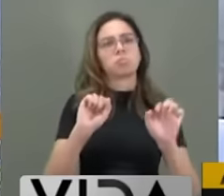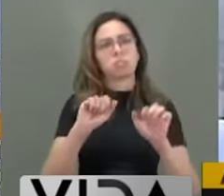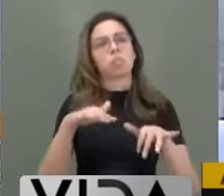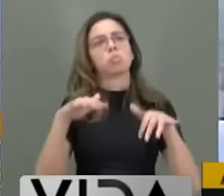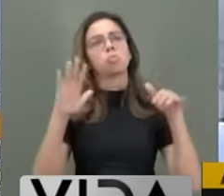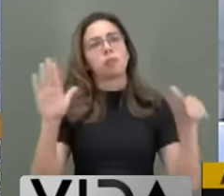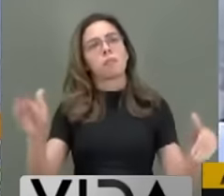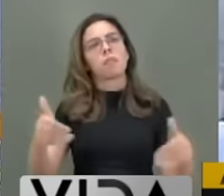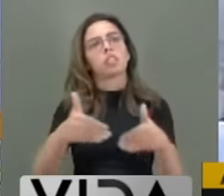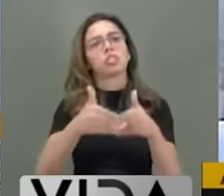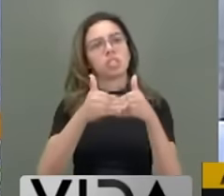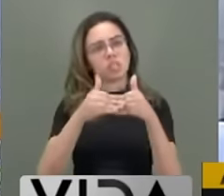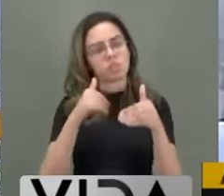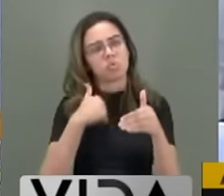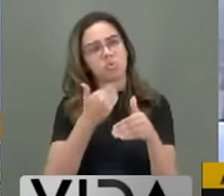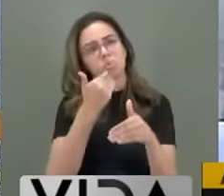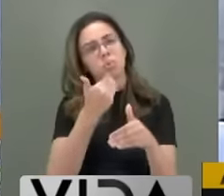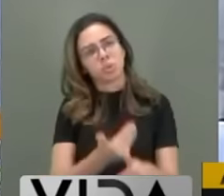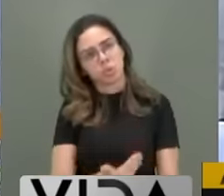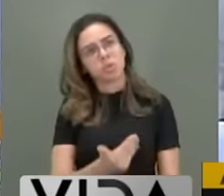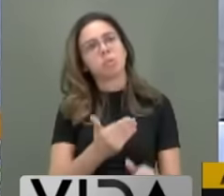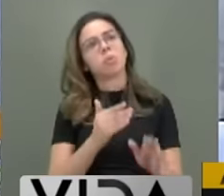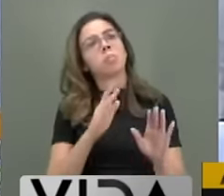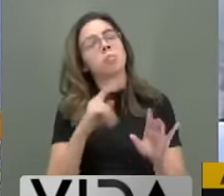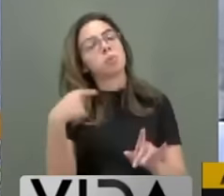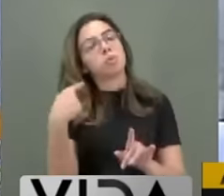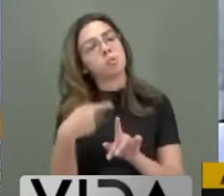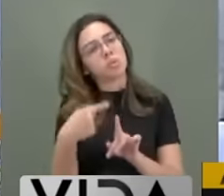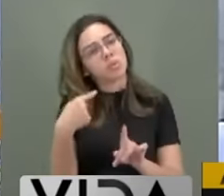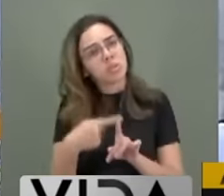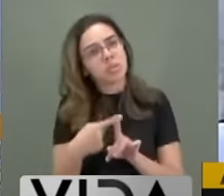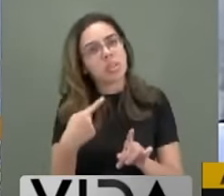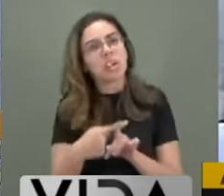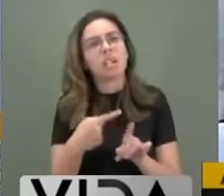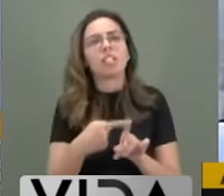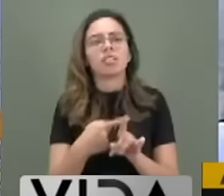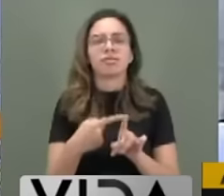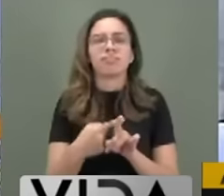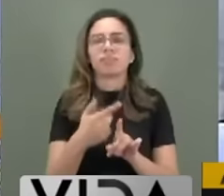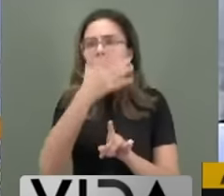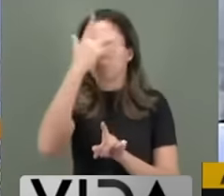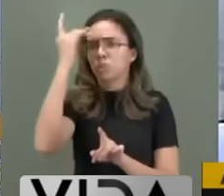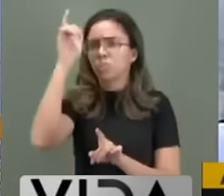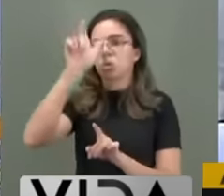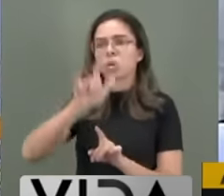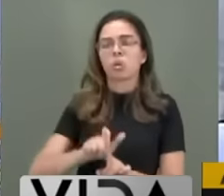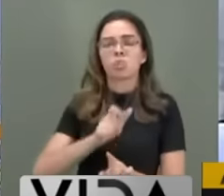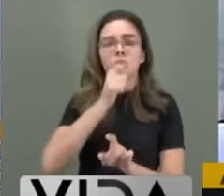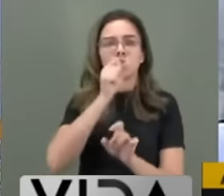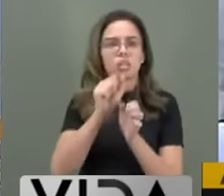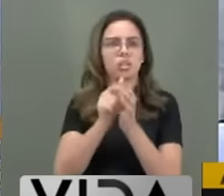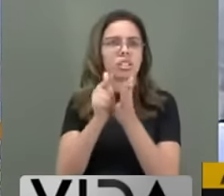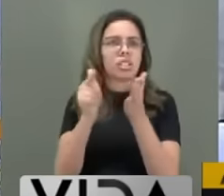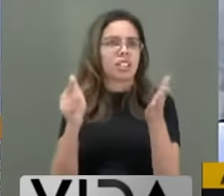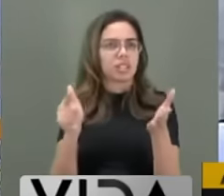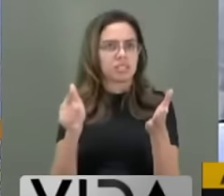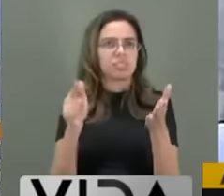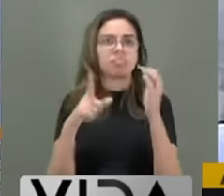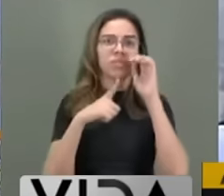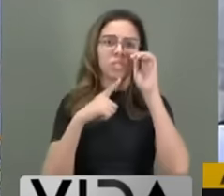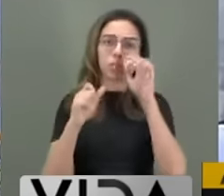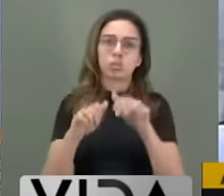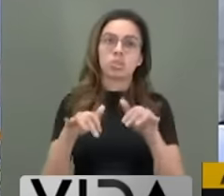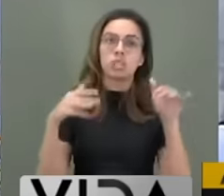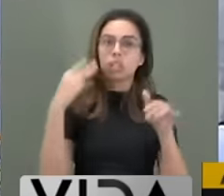aqui, não vou pedir, porque... O jornalista, enquanto nós estamos fazendo essa audiência há 3 horas e meia,